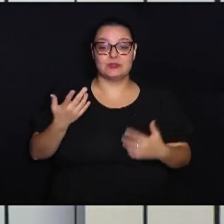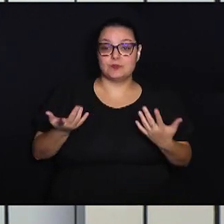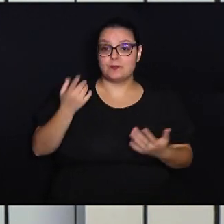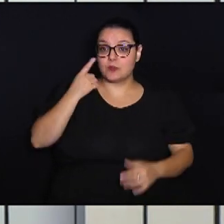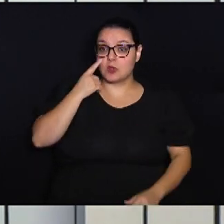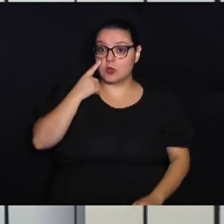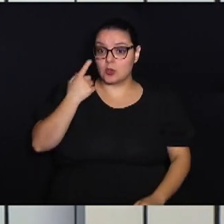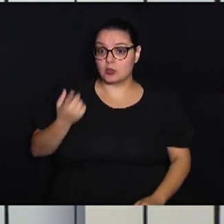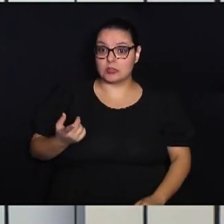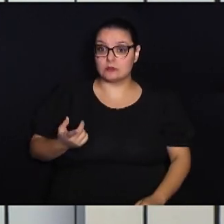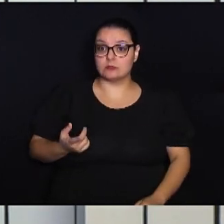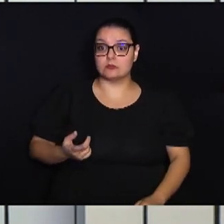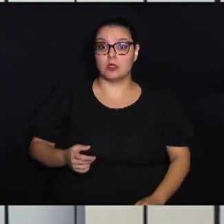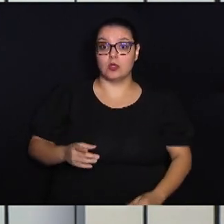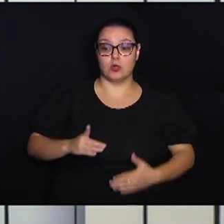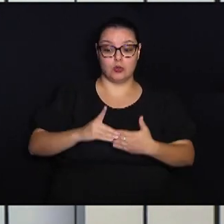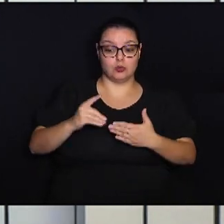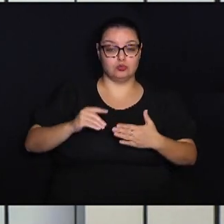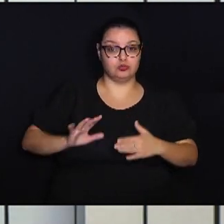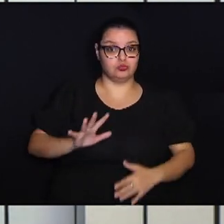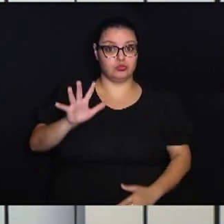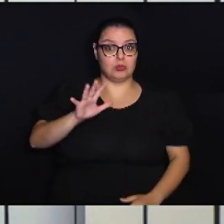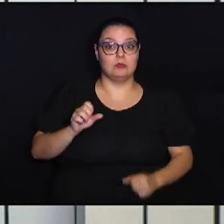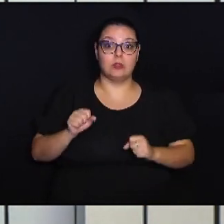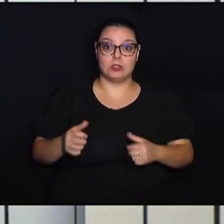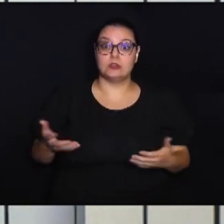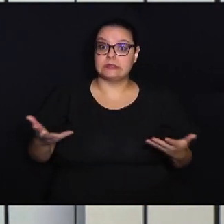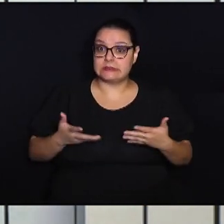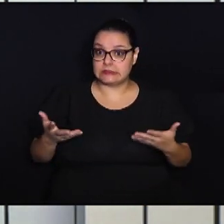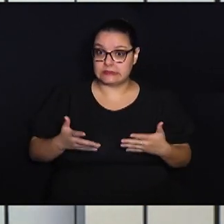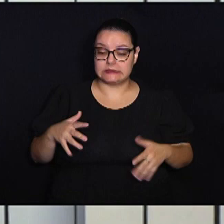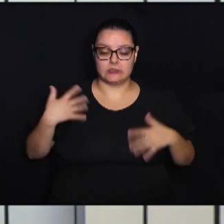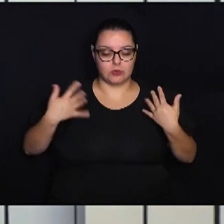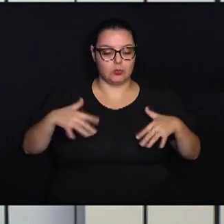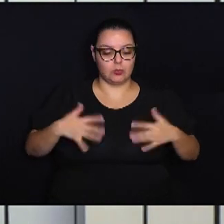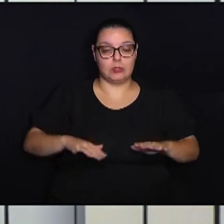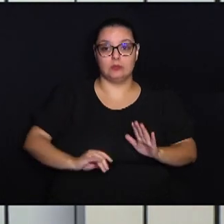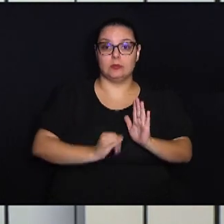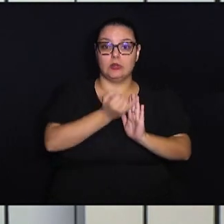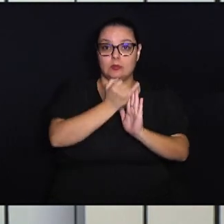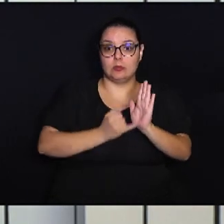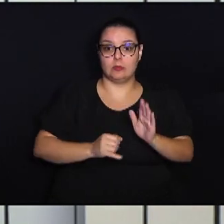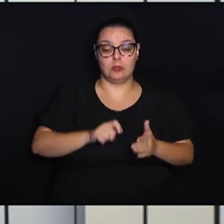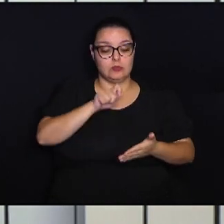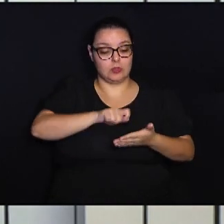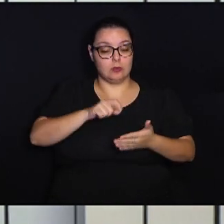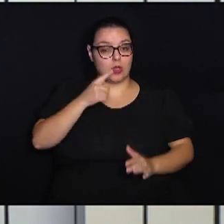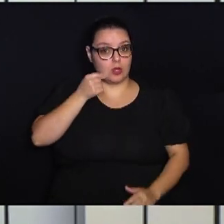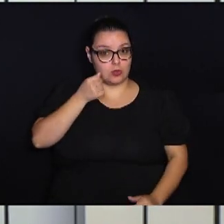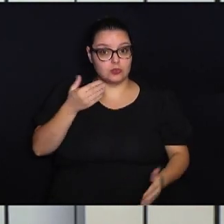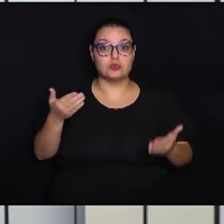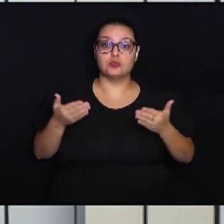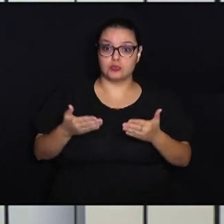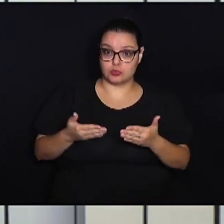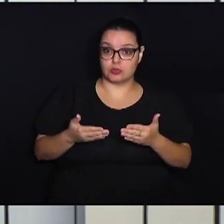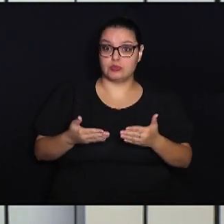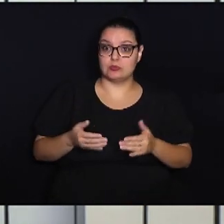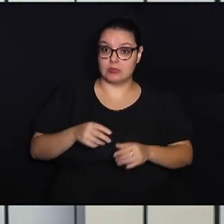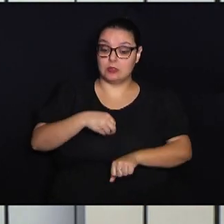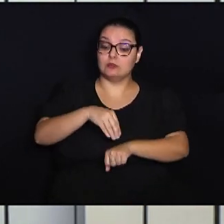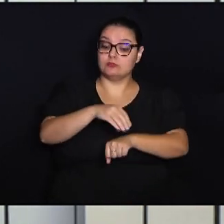Hoje, ao lado do meu marido, Islan, encontramos no projeto Raimundi uma maneira de transformar vidas através da